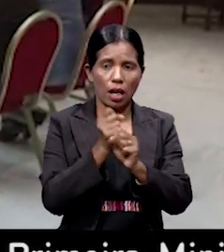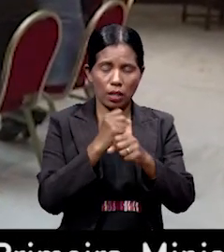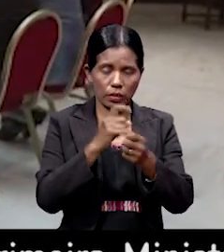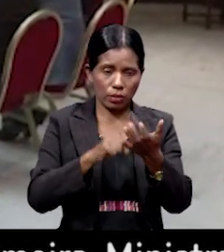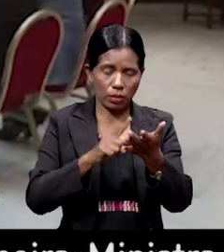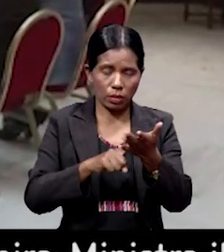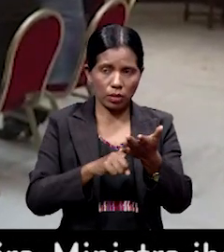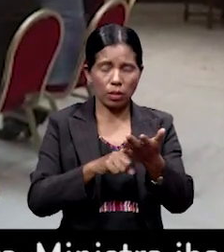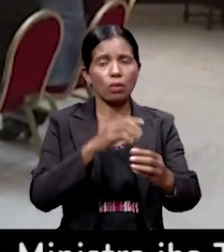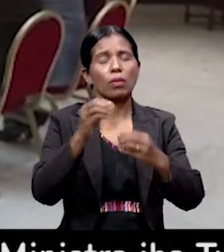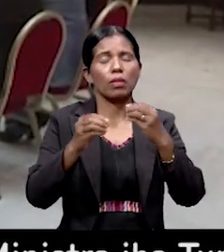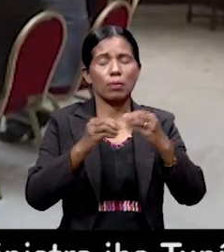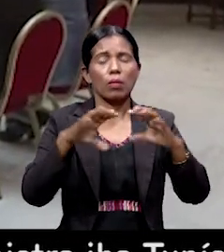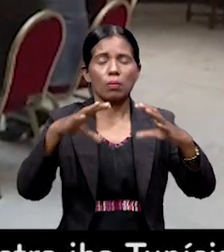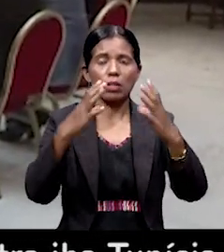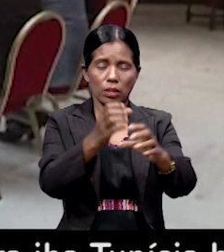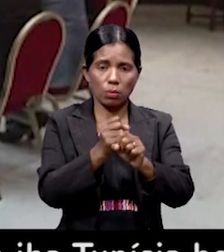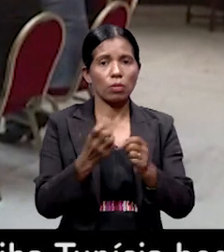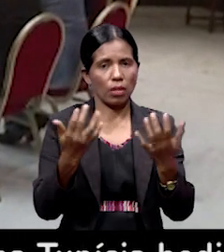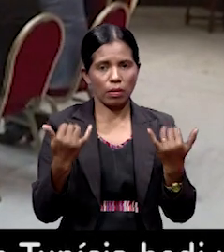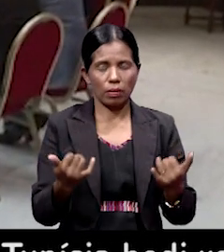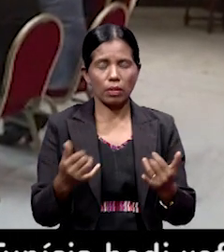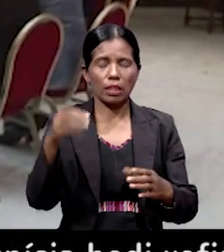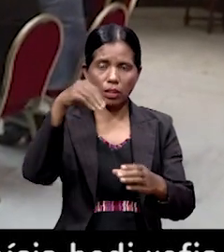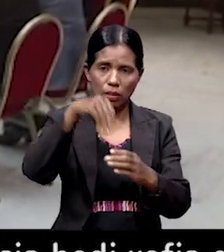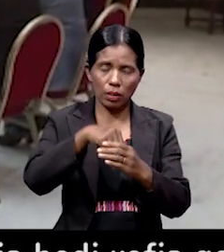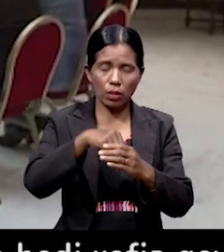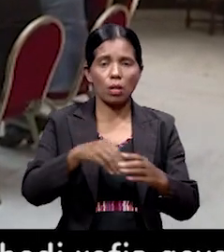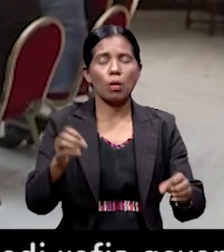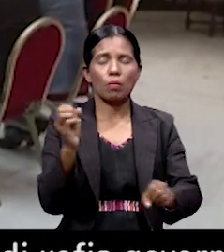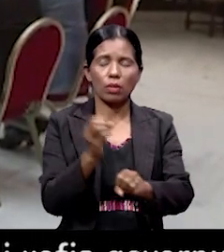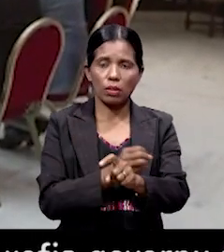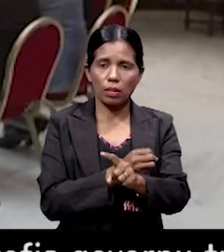Obrigado. Obrigado.